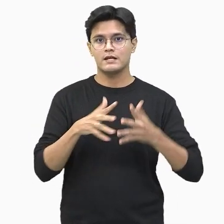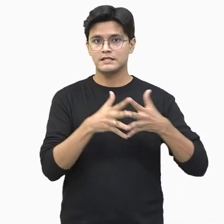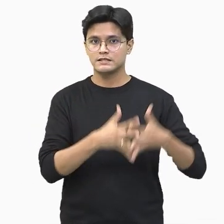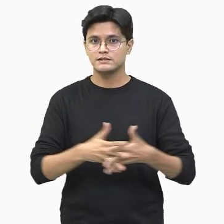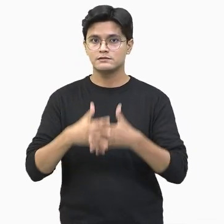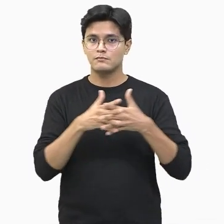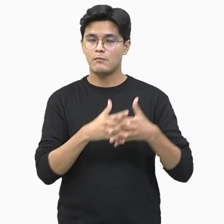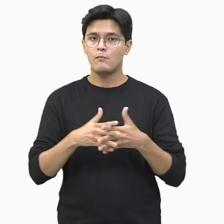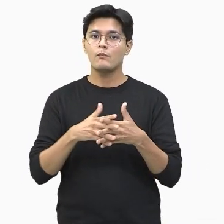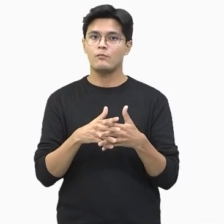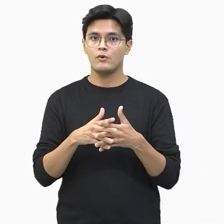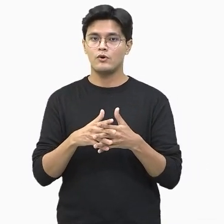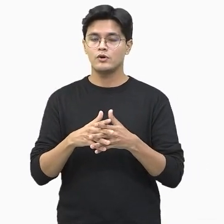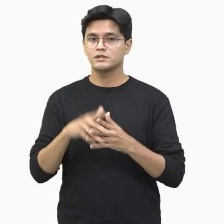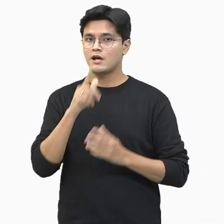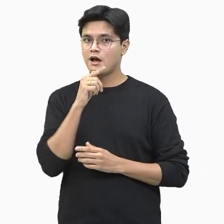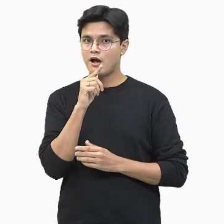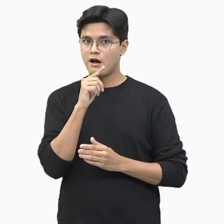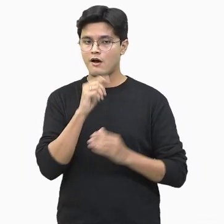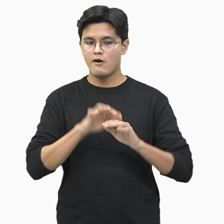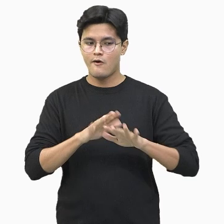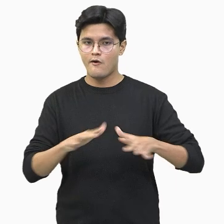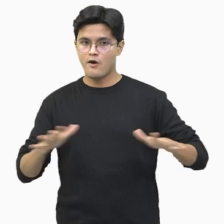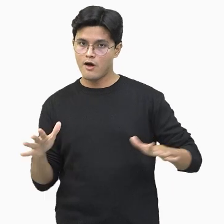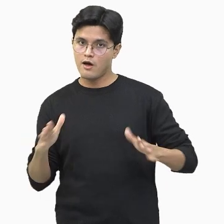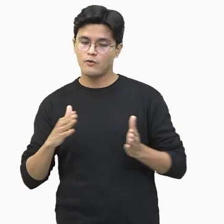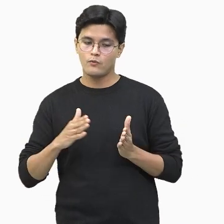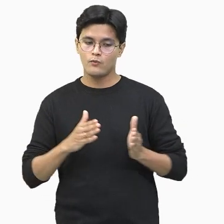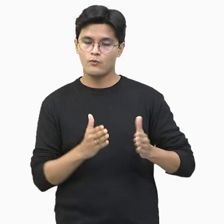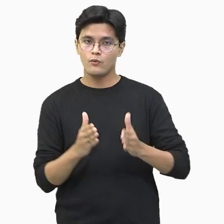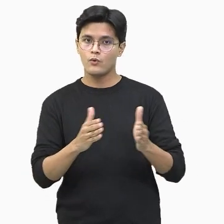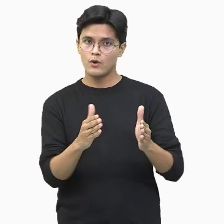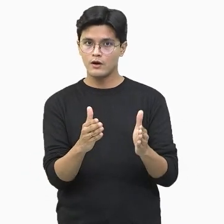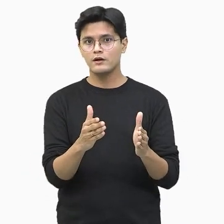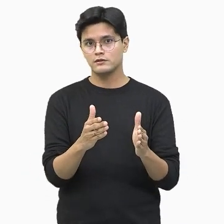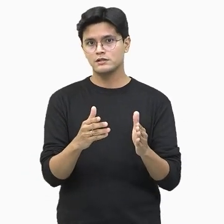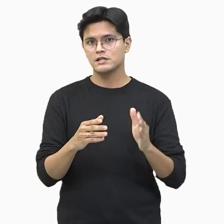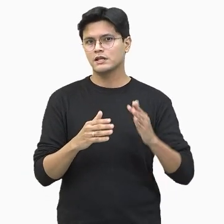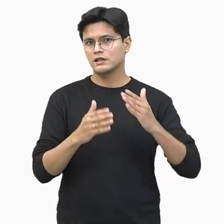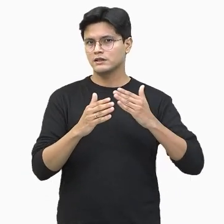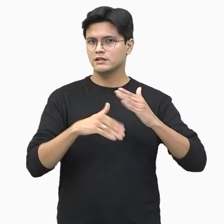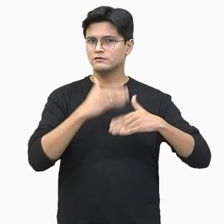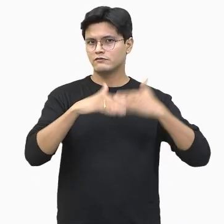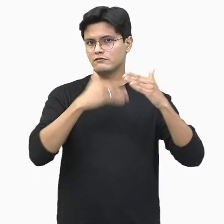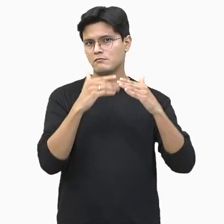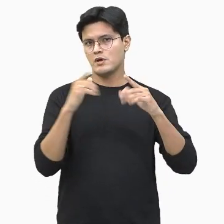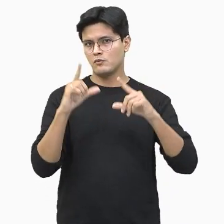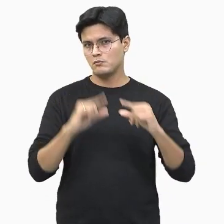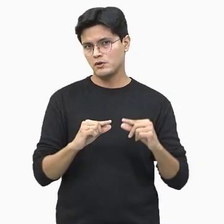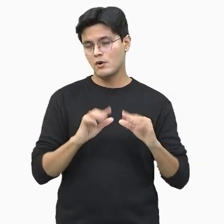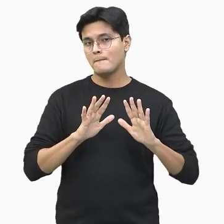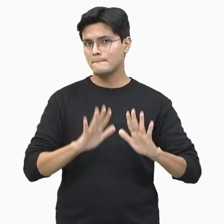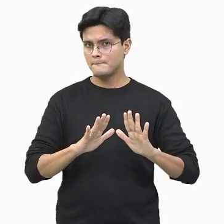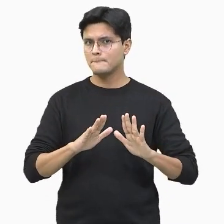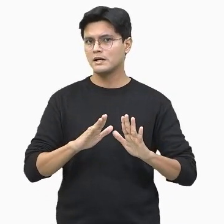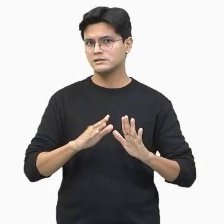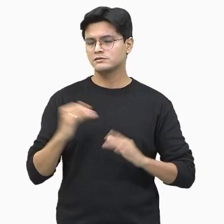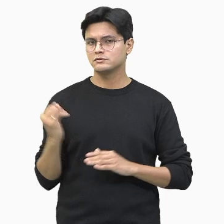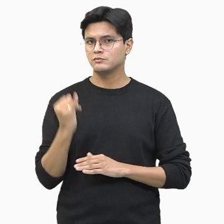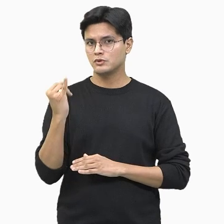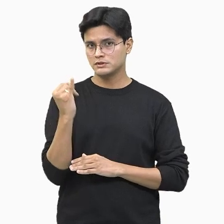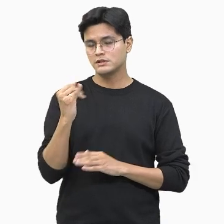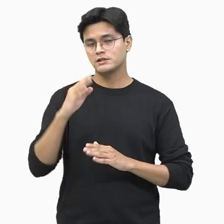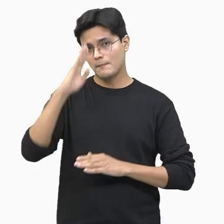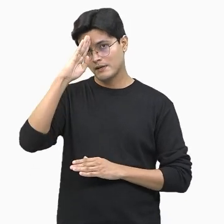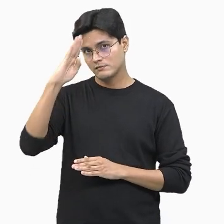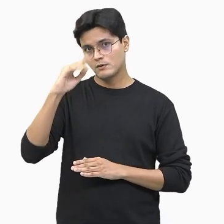aquaviário ele vai ser eh menos desenvolvido mais essencial principalmente na região Amazônica né Ele